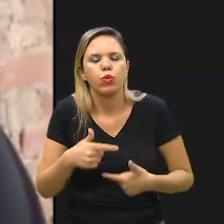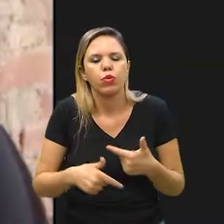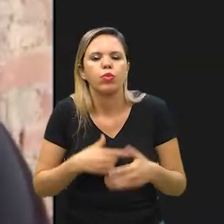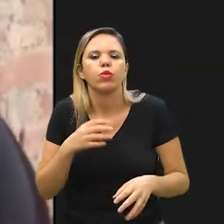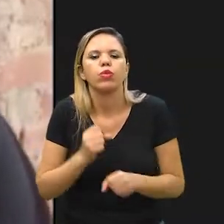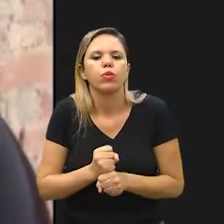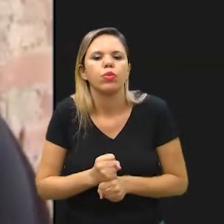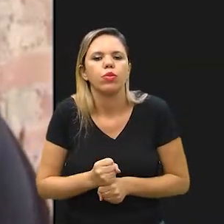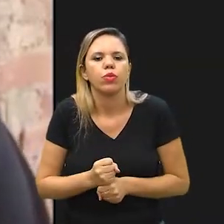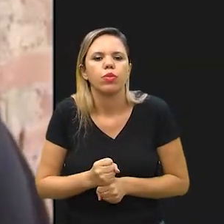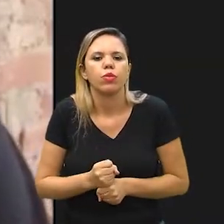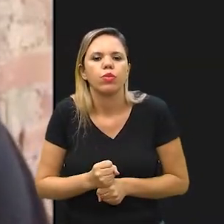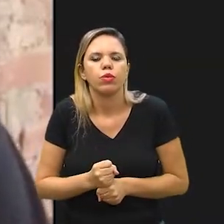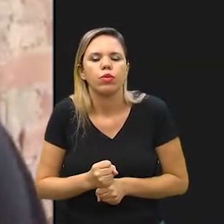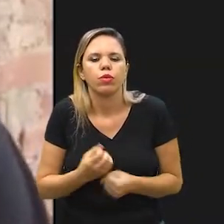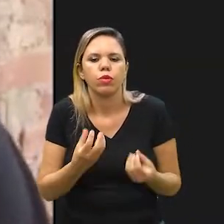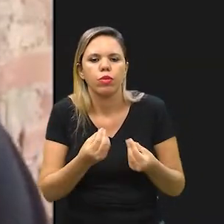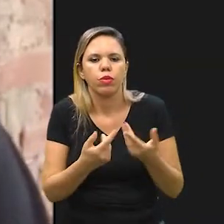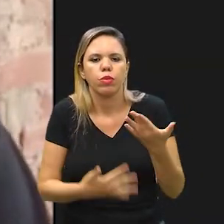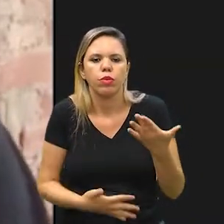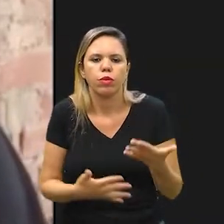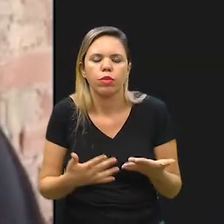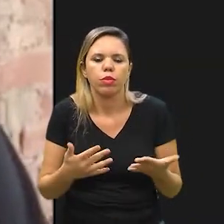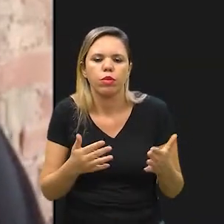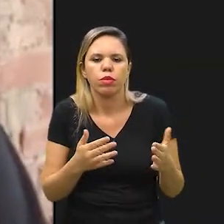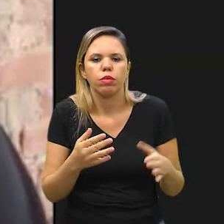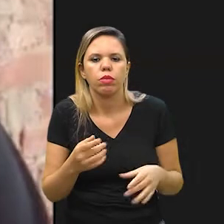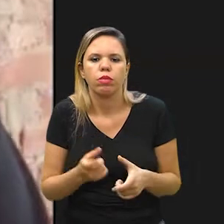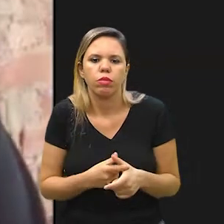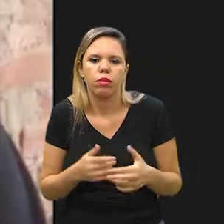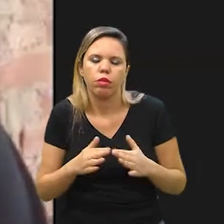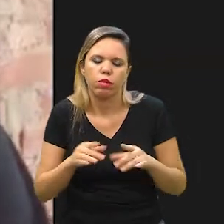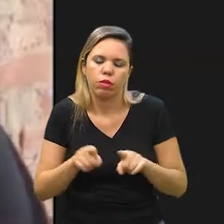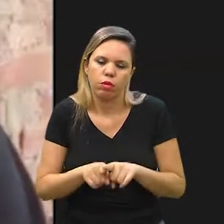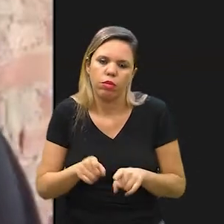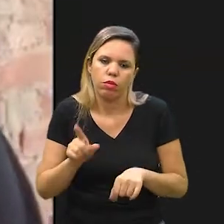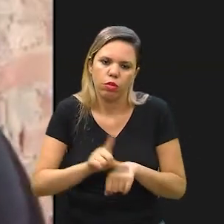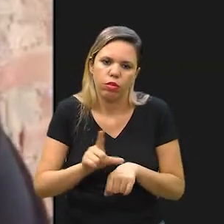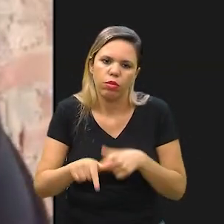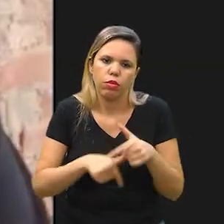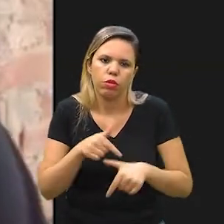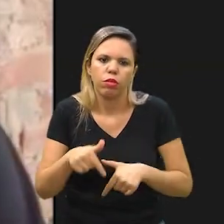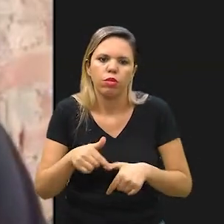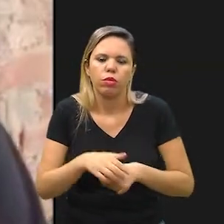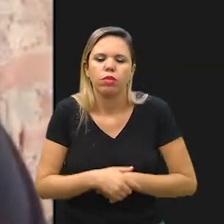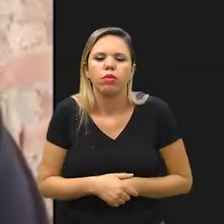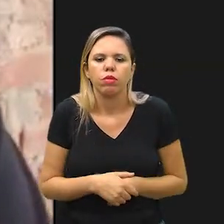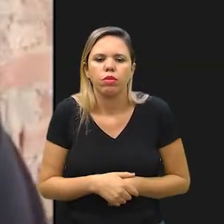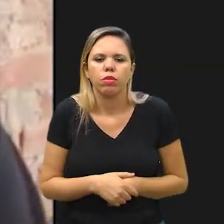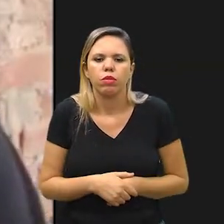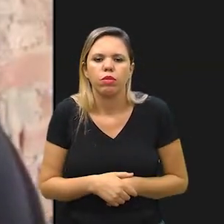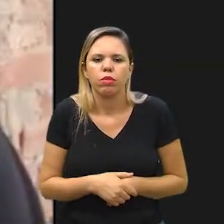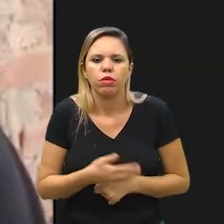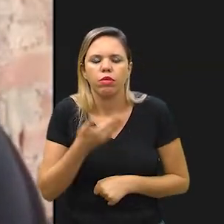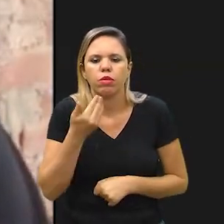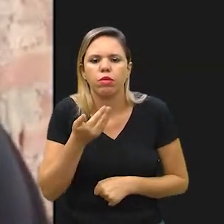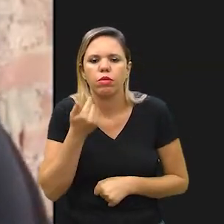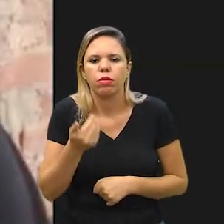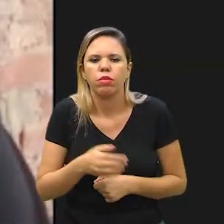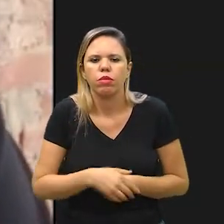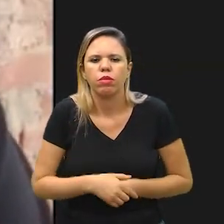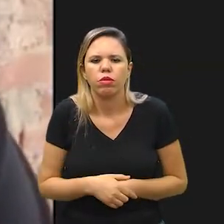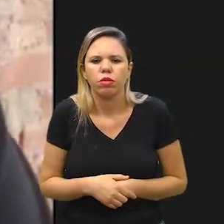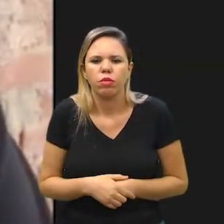cálculo, muita conta em casa, né, ela já trabalha mais com essa área, então para mim acabou sendo mais fácil, né,